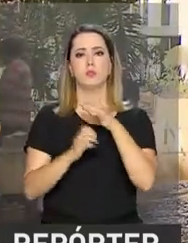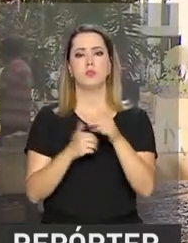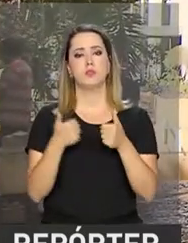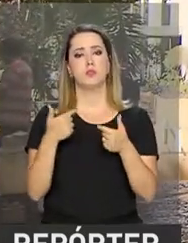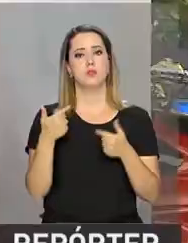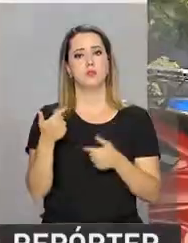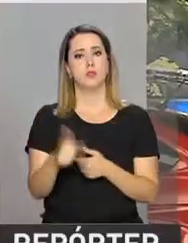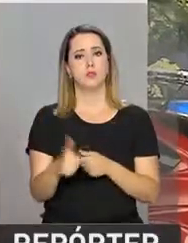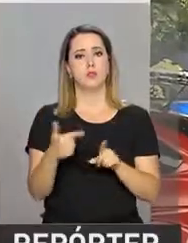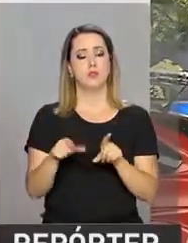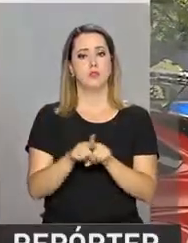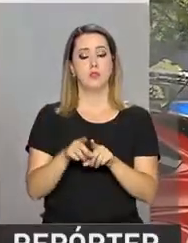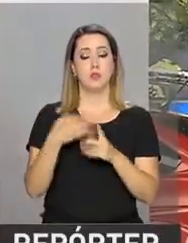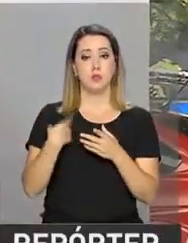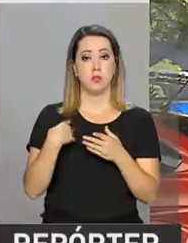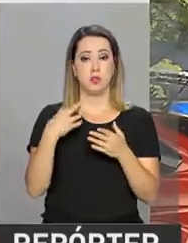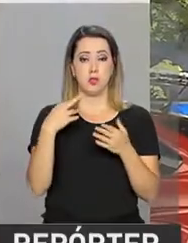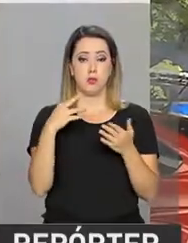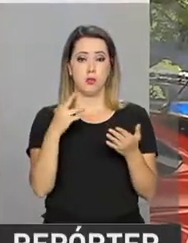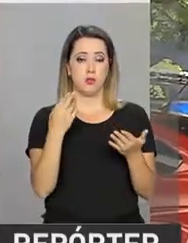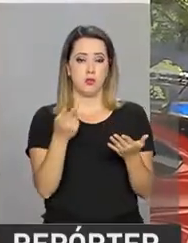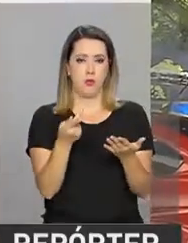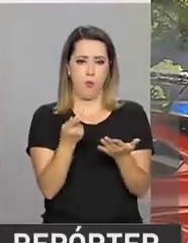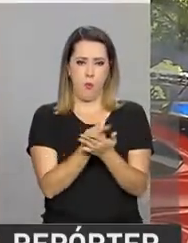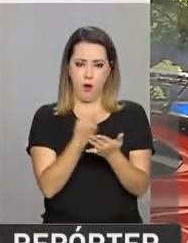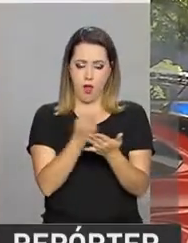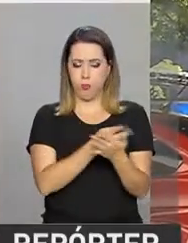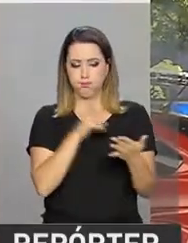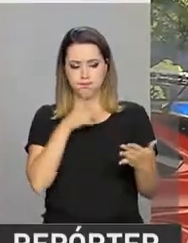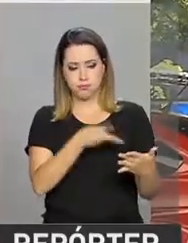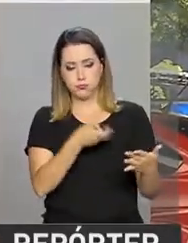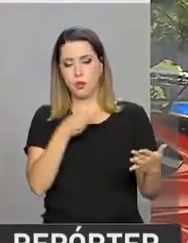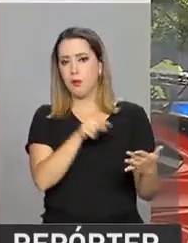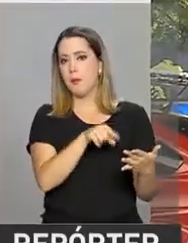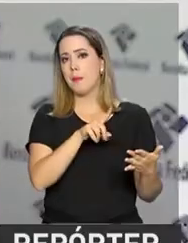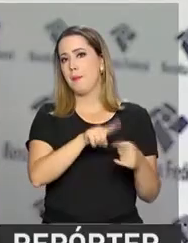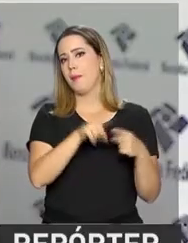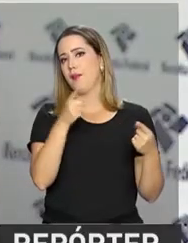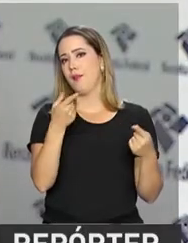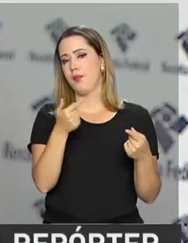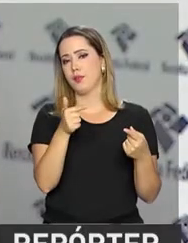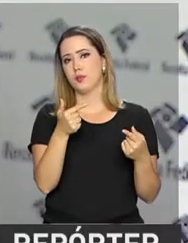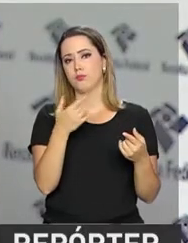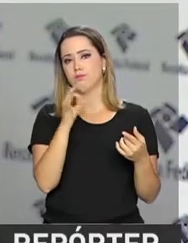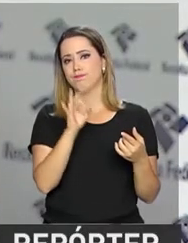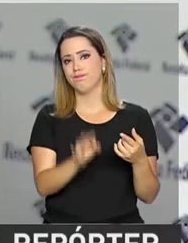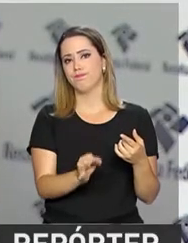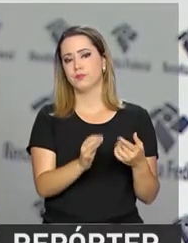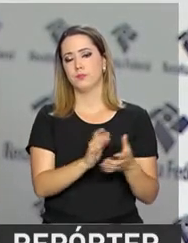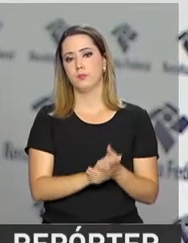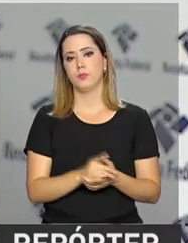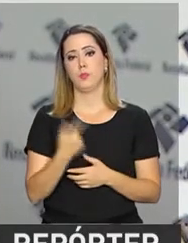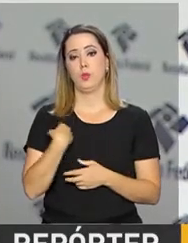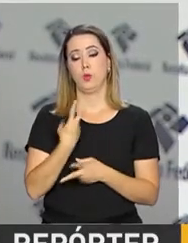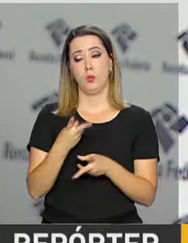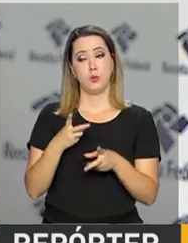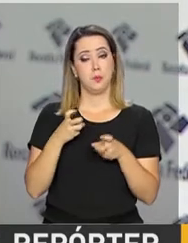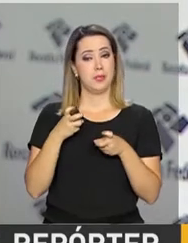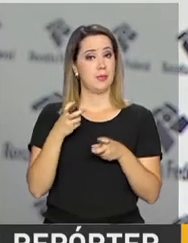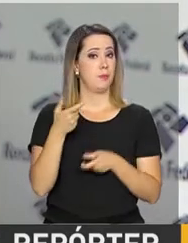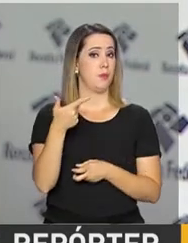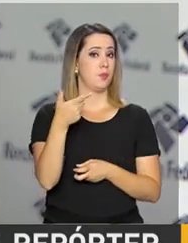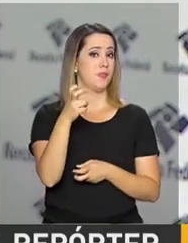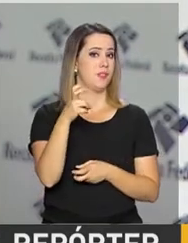não corrigiram suas informações nas declarações junto ao fisco. Identificamos 25 mil empresas